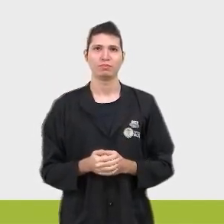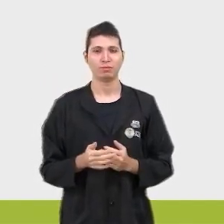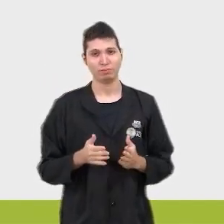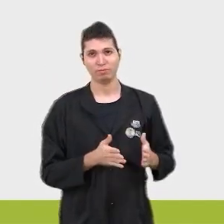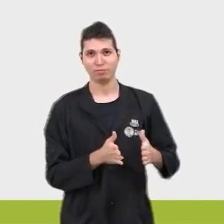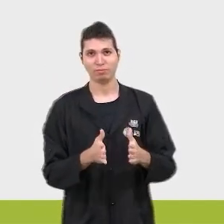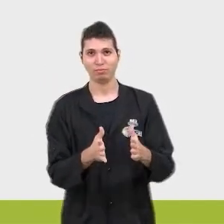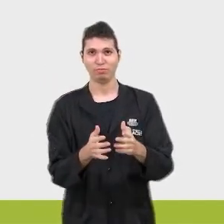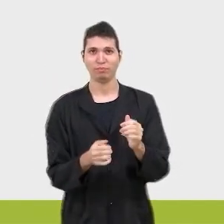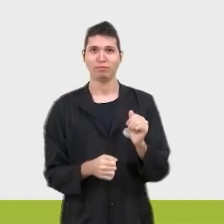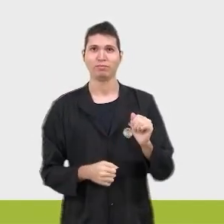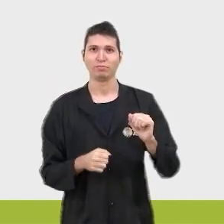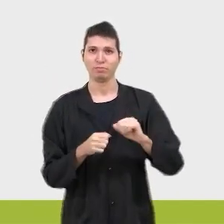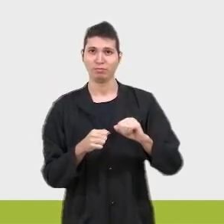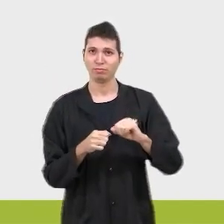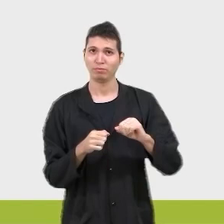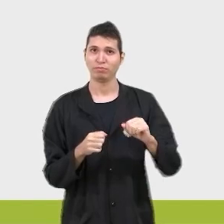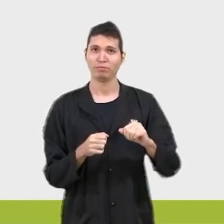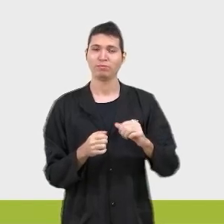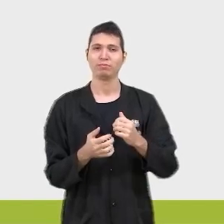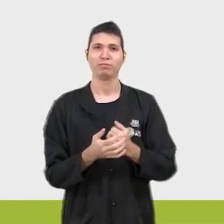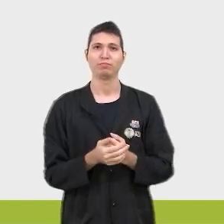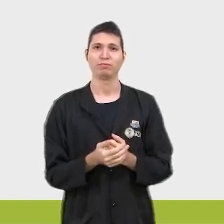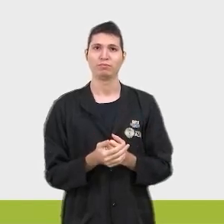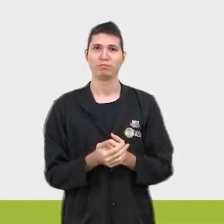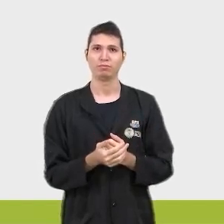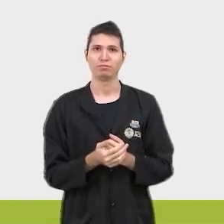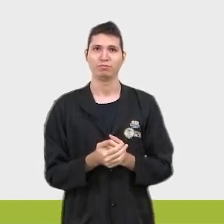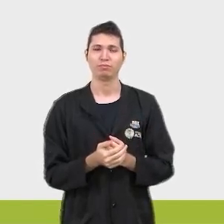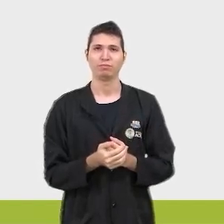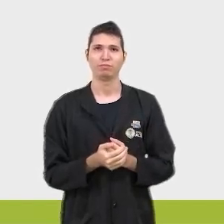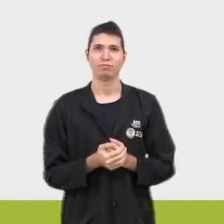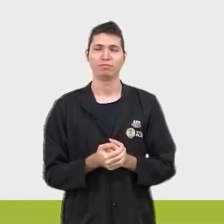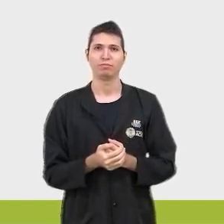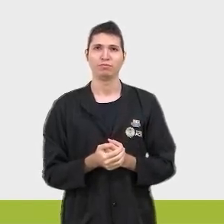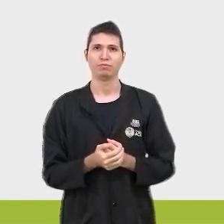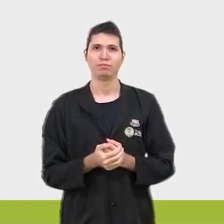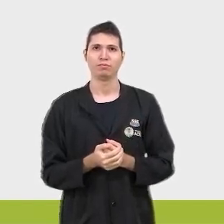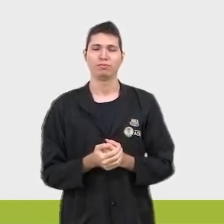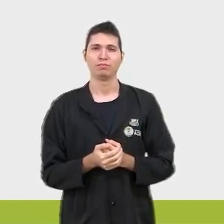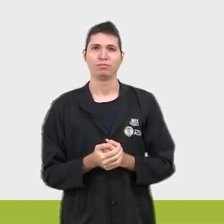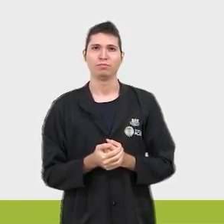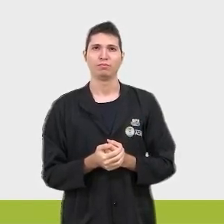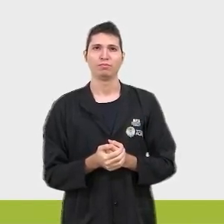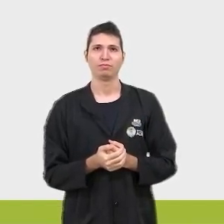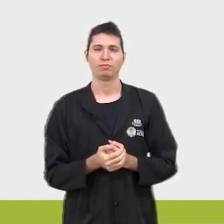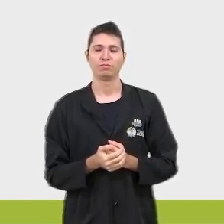produção de algo, ok? Vamos para diante. Então agora,